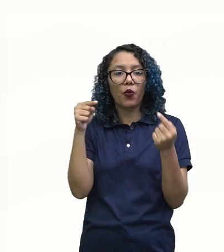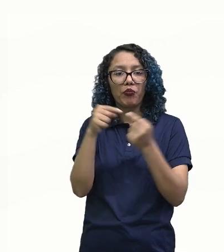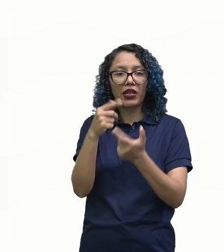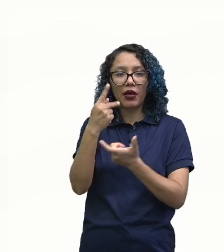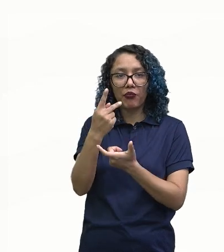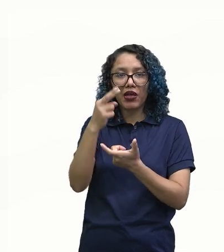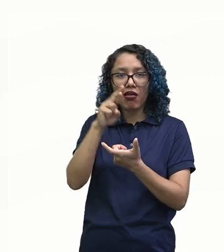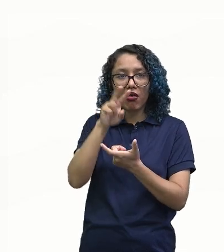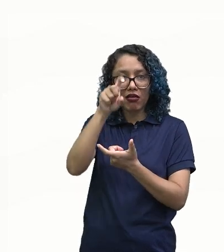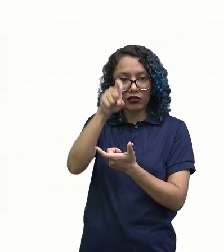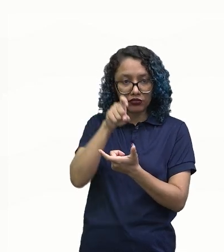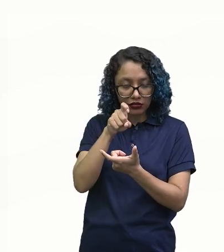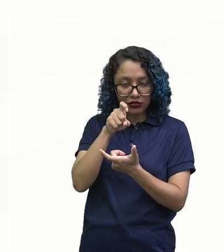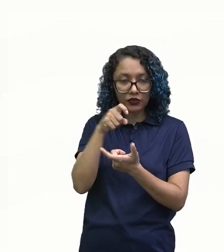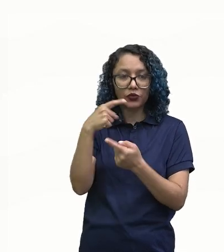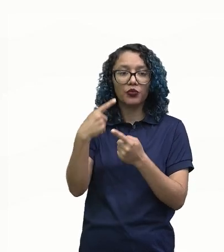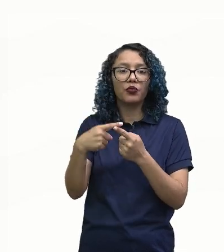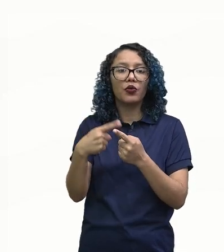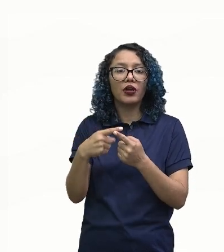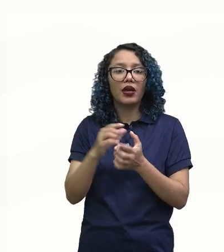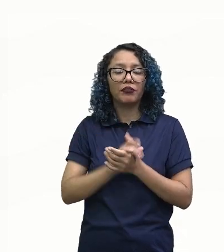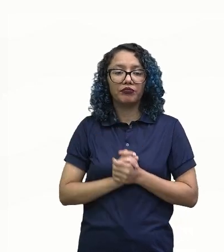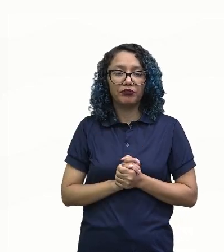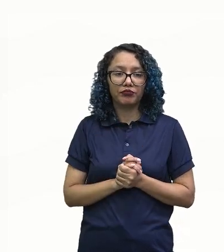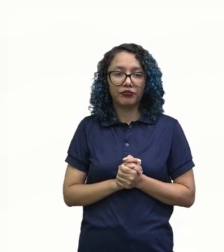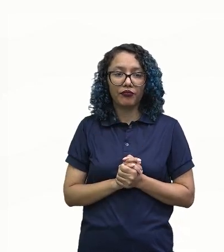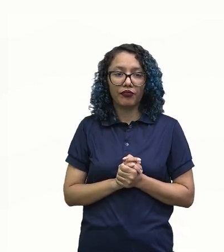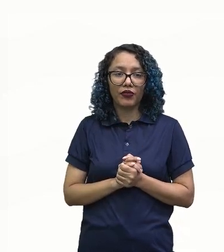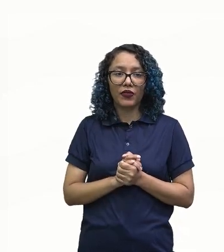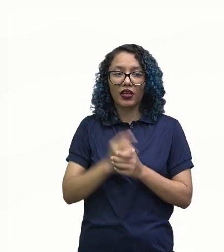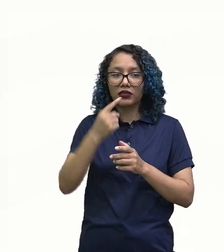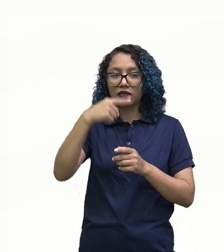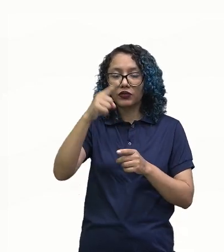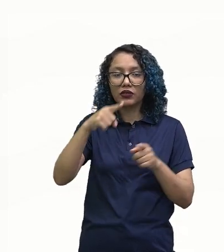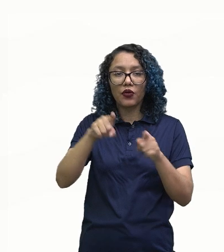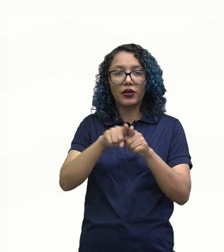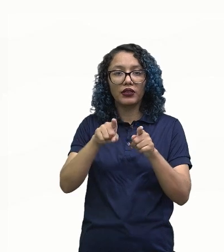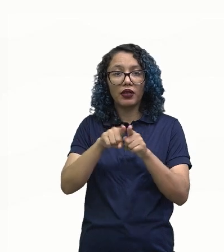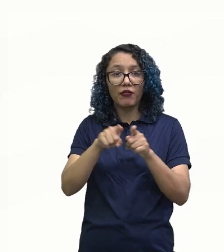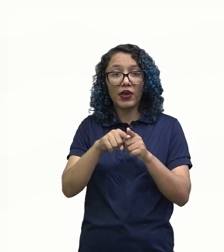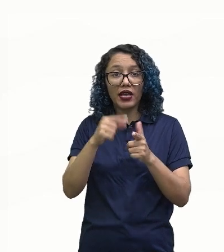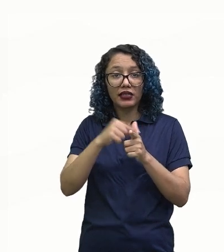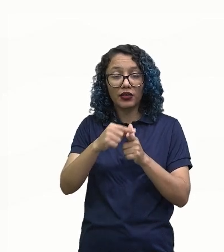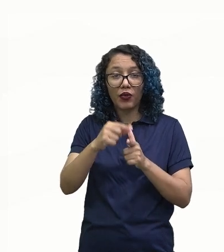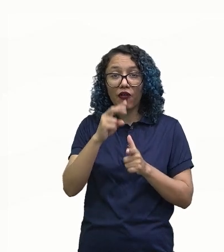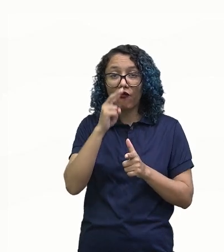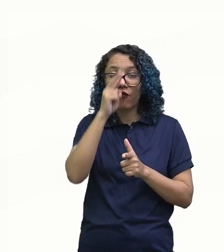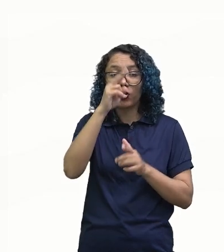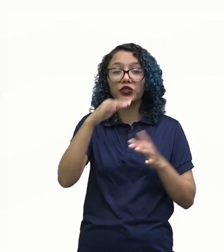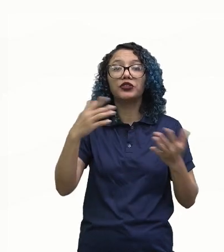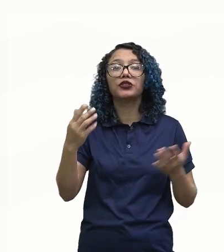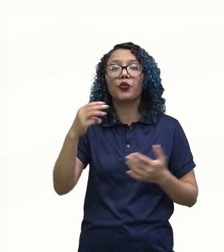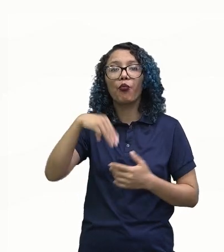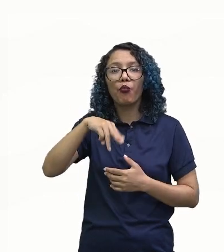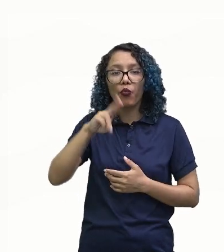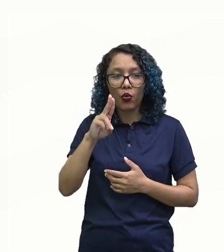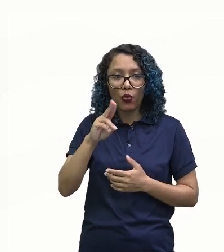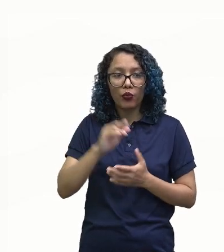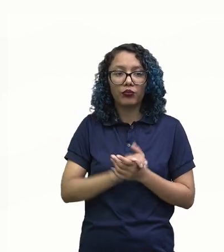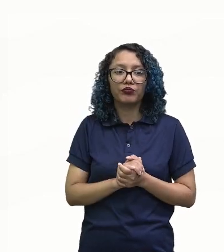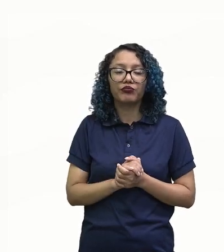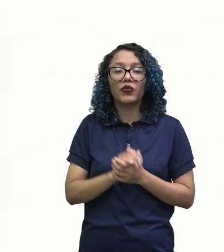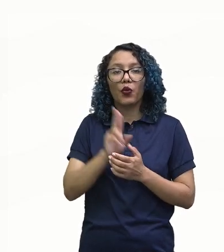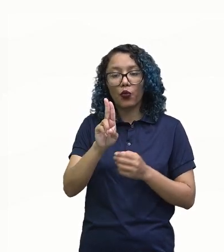acentuação gráfica delas e ao mesmo tempo tônica é no mu. E o u, ele é